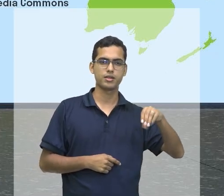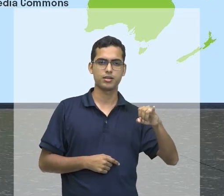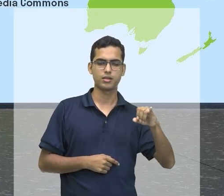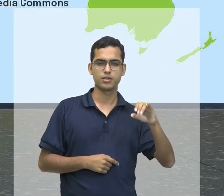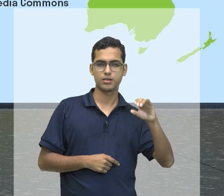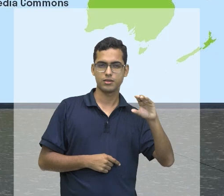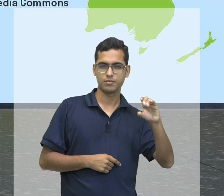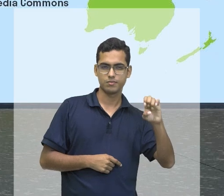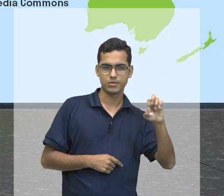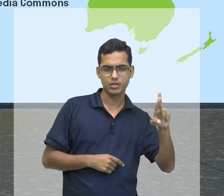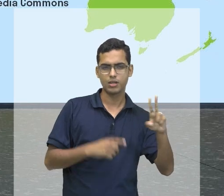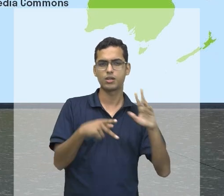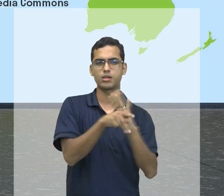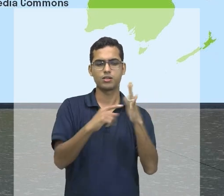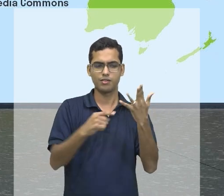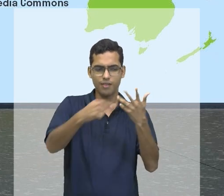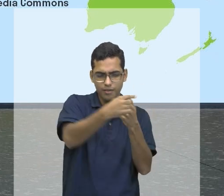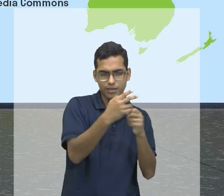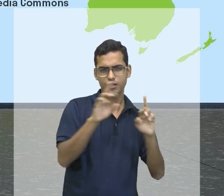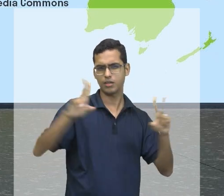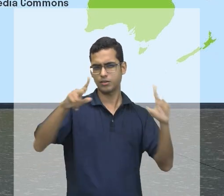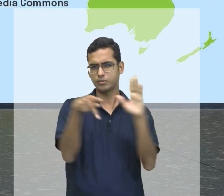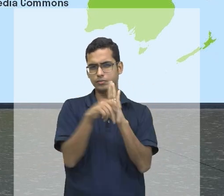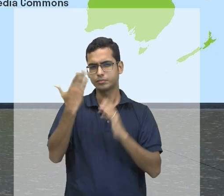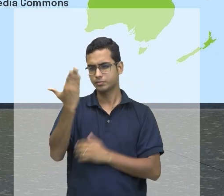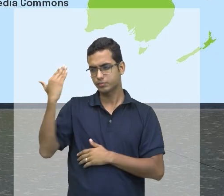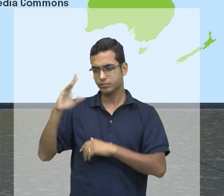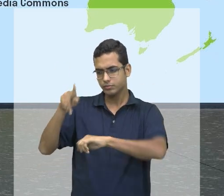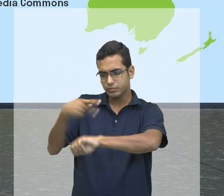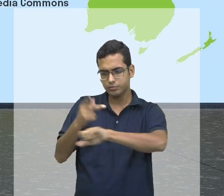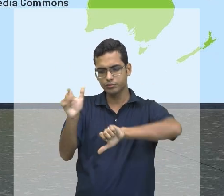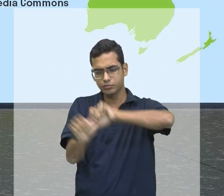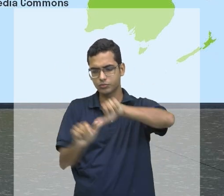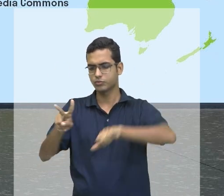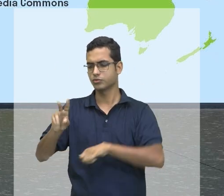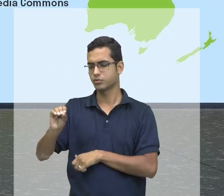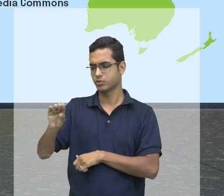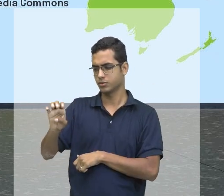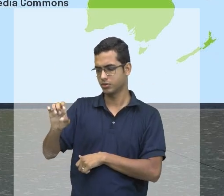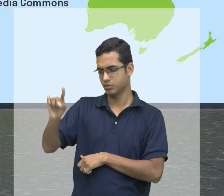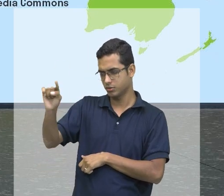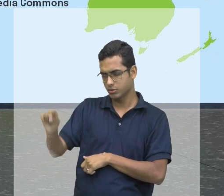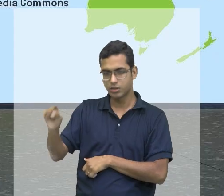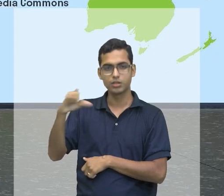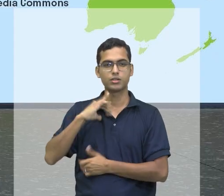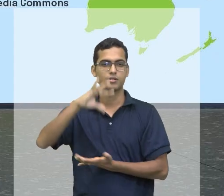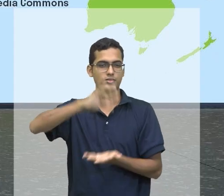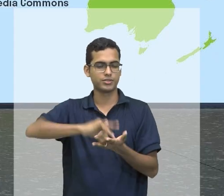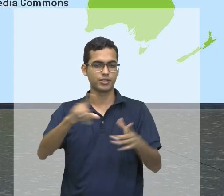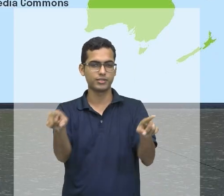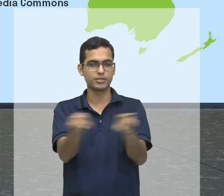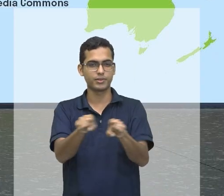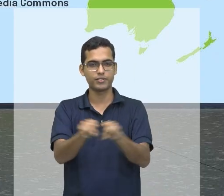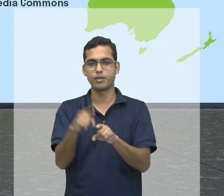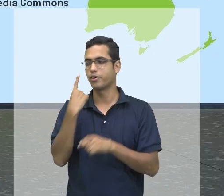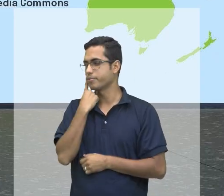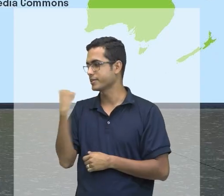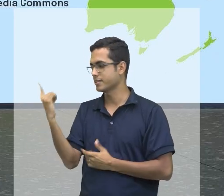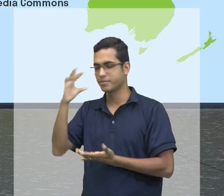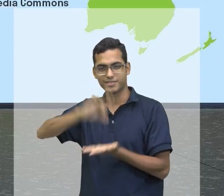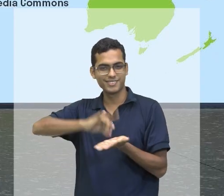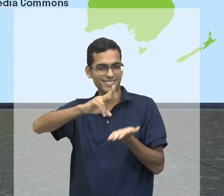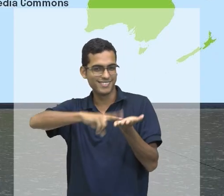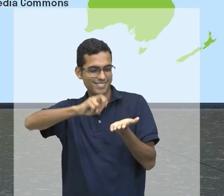mudando, ela vai se transformando. Então, a mesma coisa aconteceu no vocabulário, nas